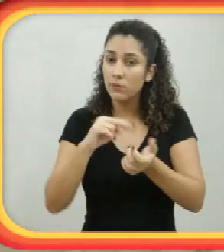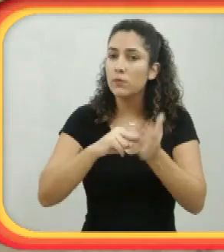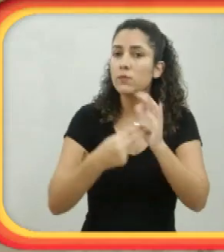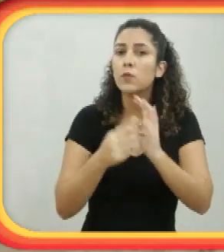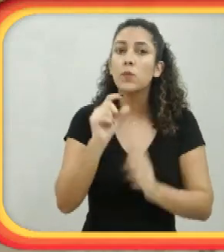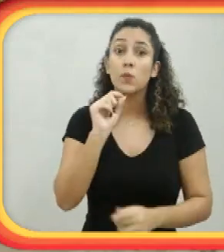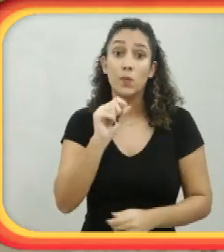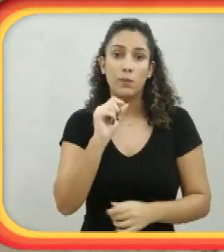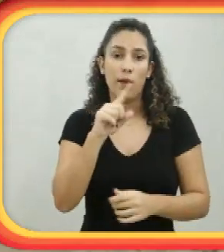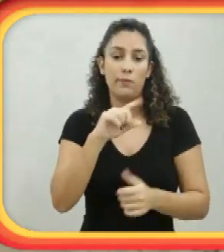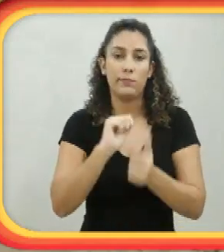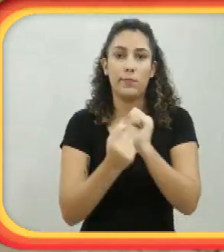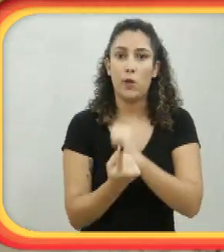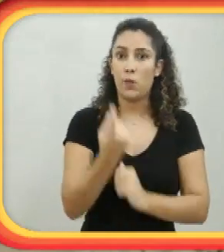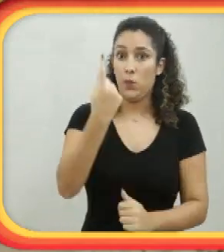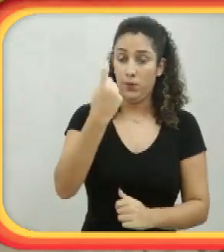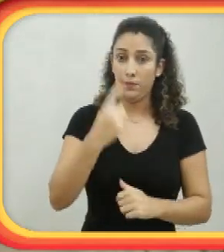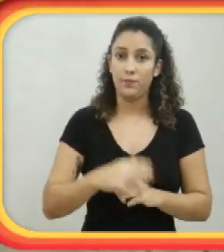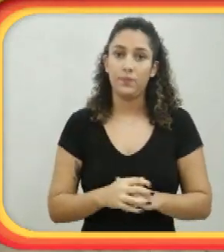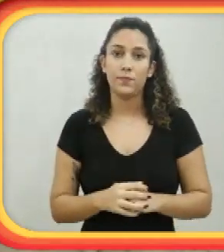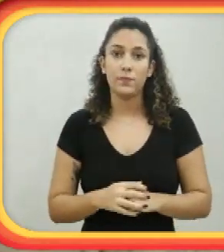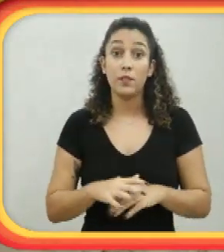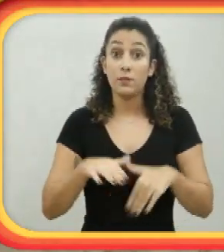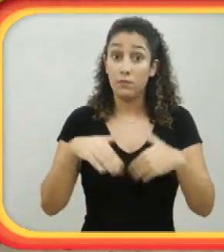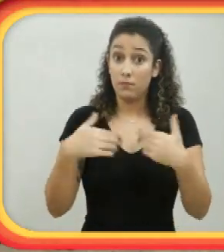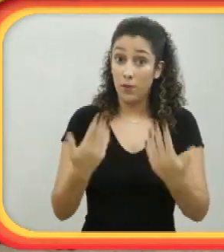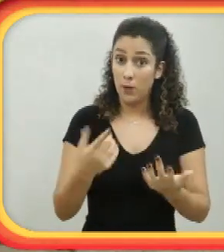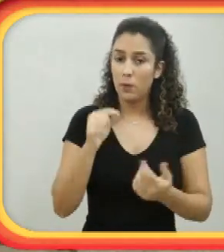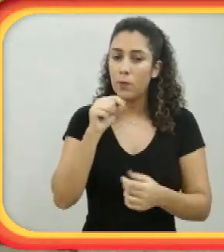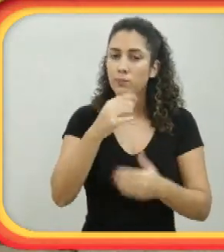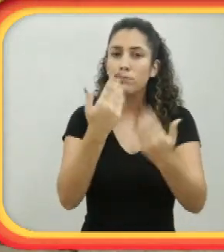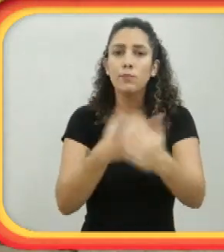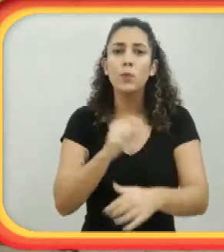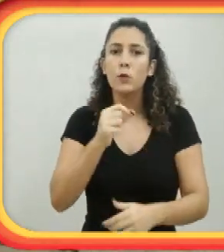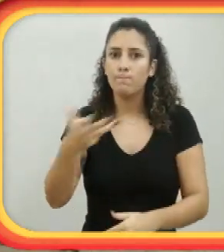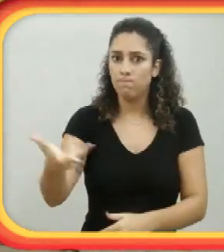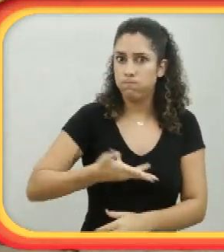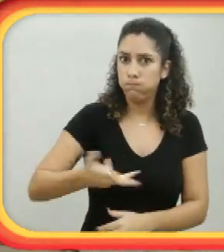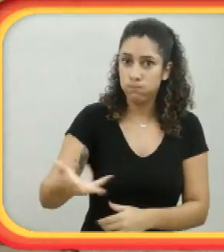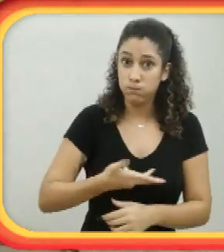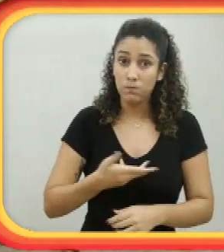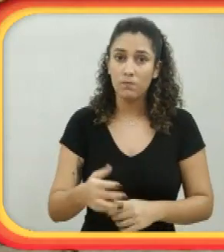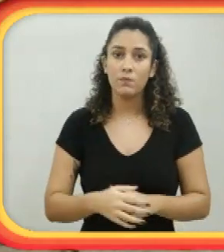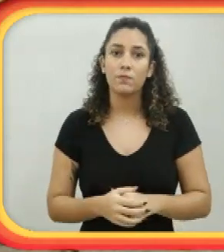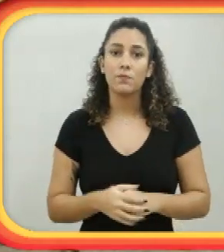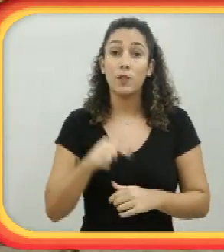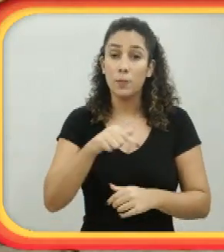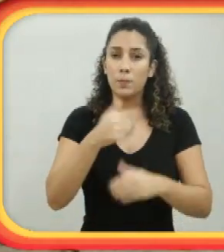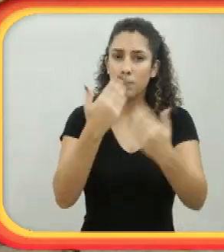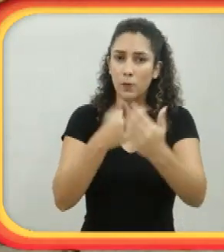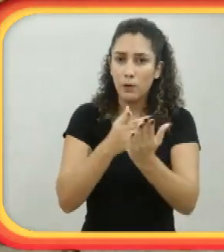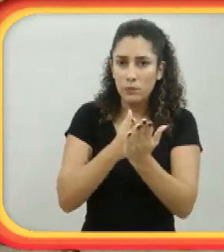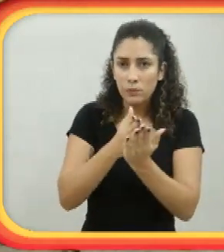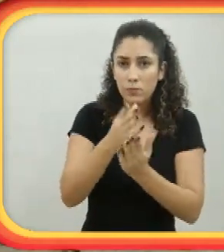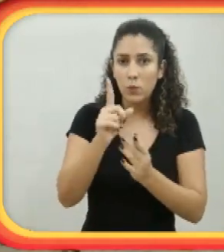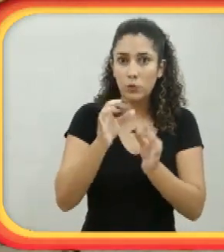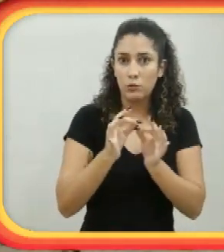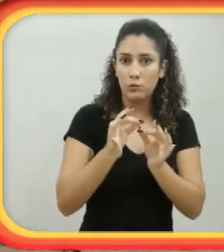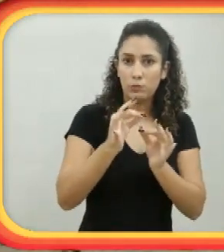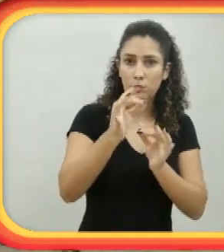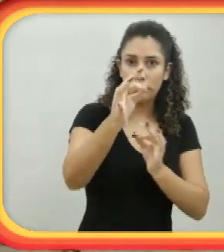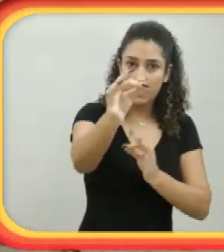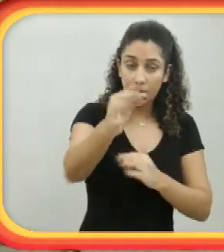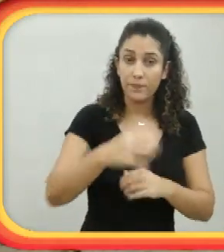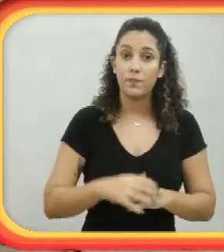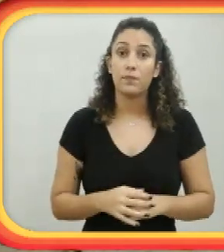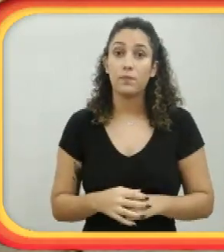Então, se é prova de velocidade, vai ser prova em raia, com uma distância predefinida. Paravá tem prova de 200